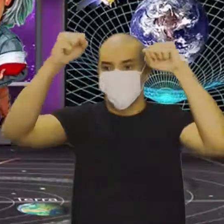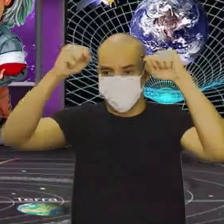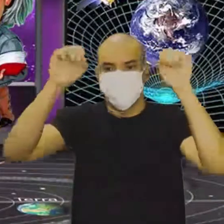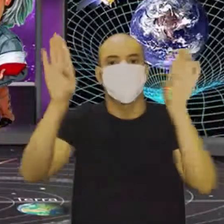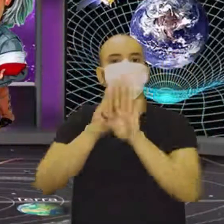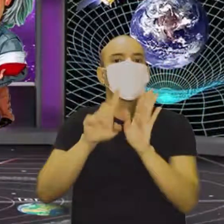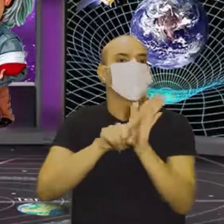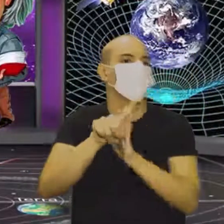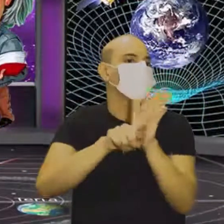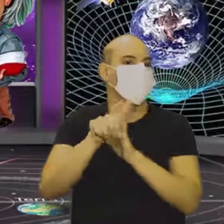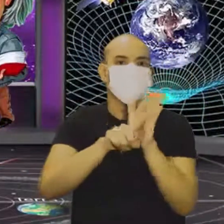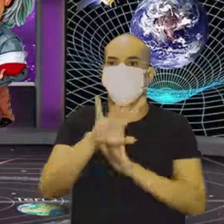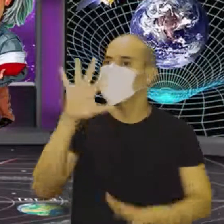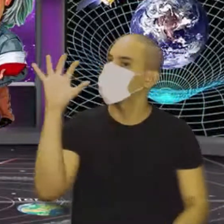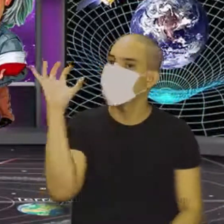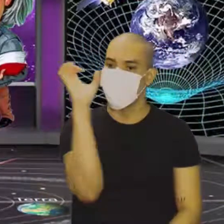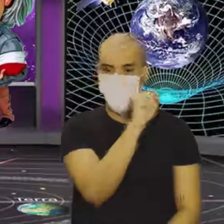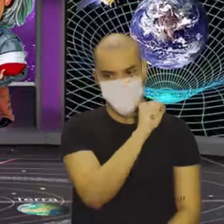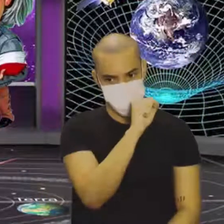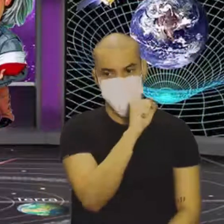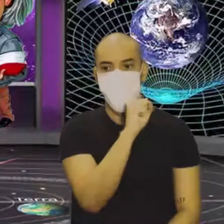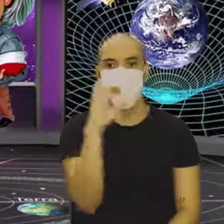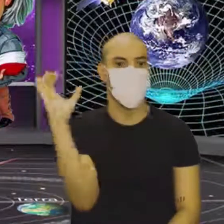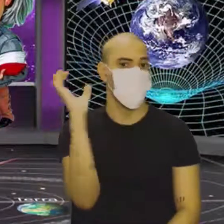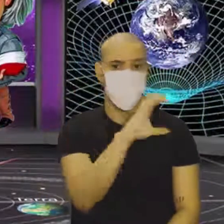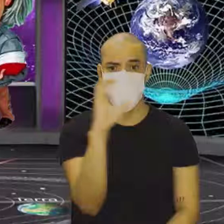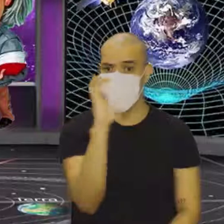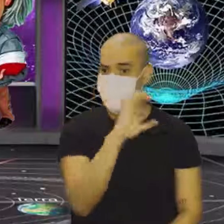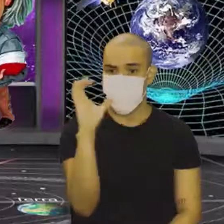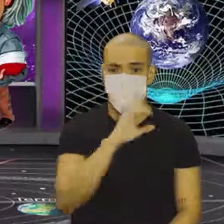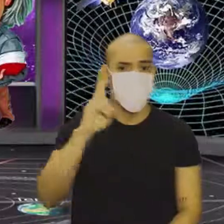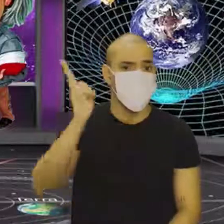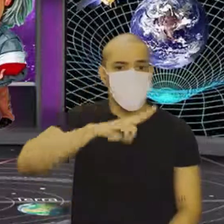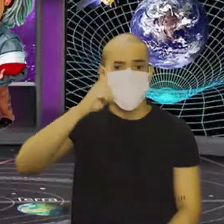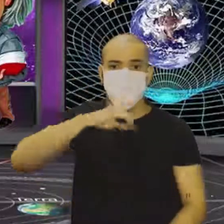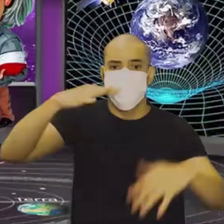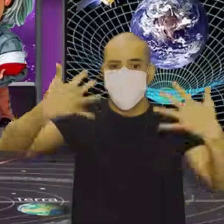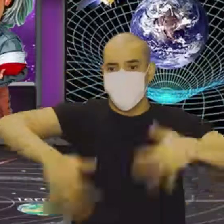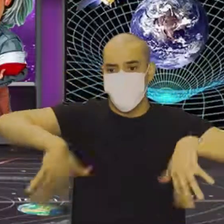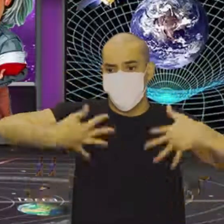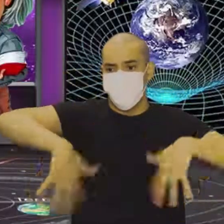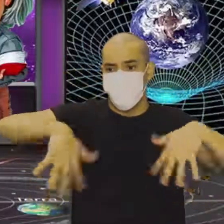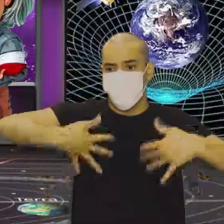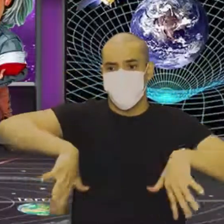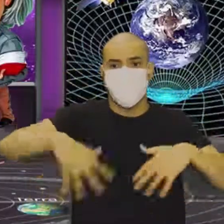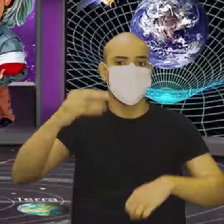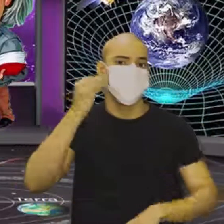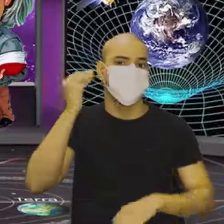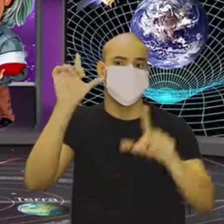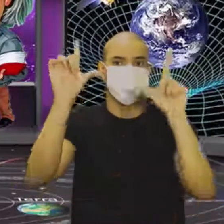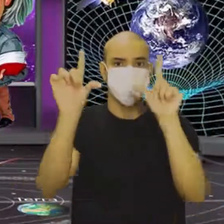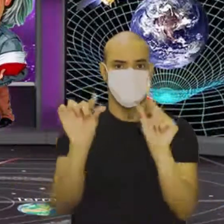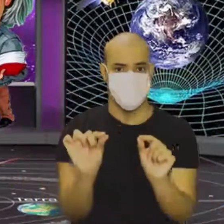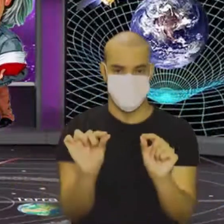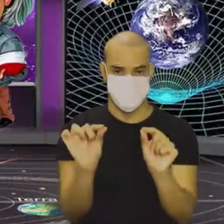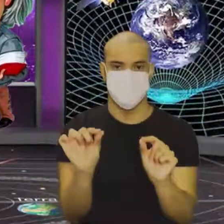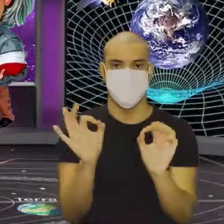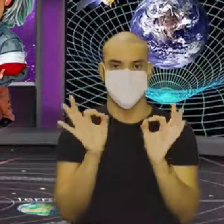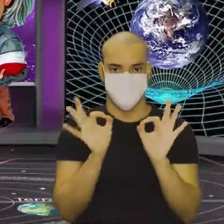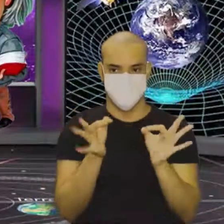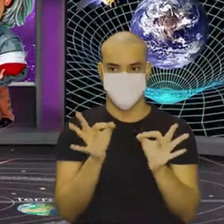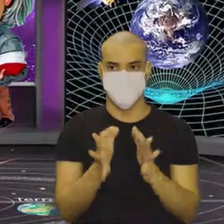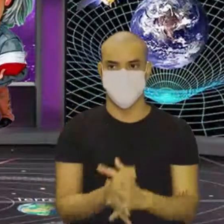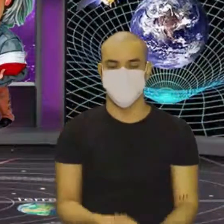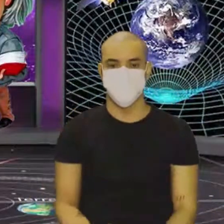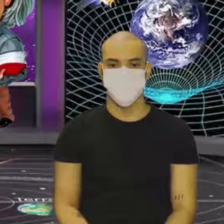ser investigado o mais rápido possível para que seja aí, né, pessoal, amenizado essa questão do tempo da falta de energia elétrica,